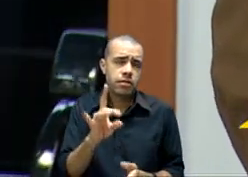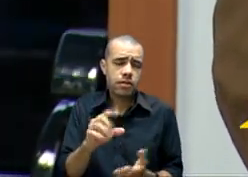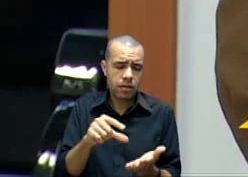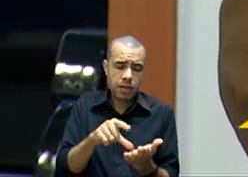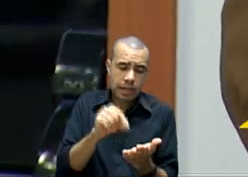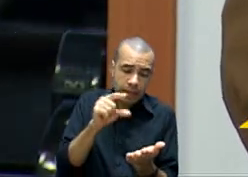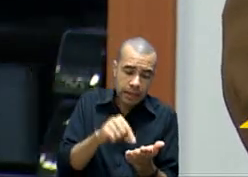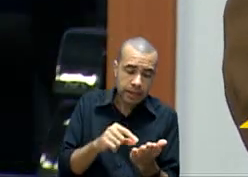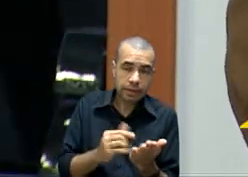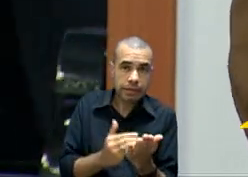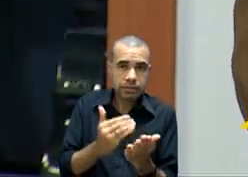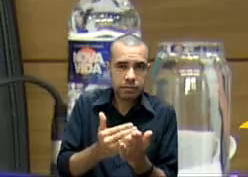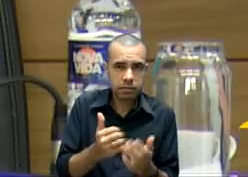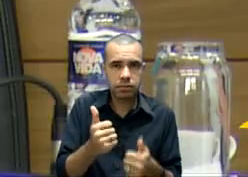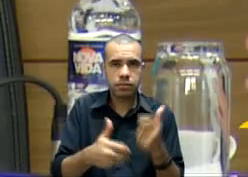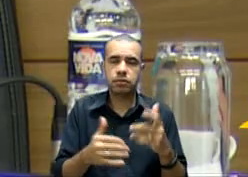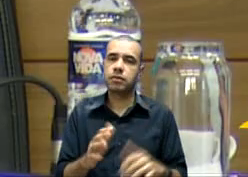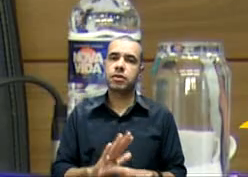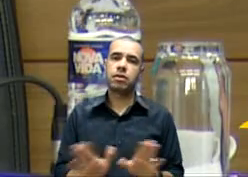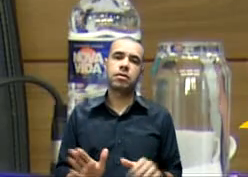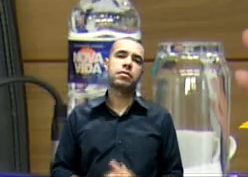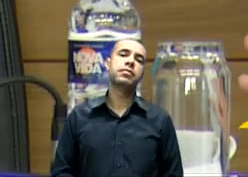só isso.